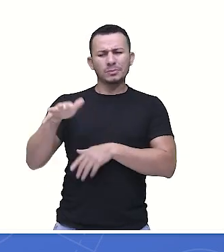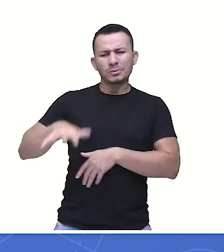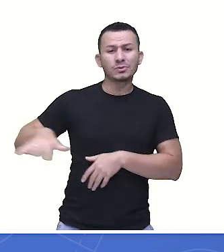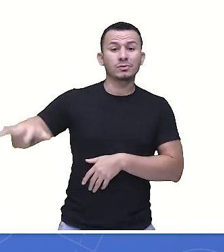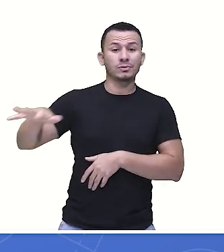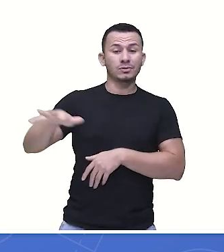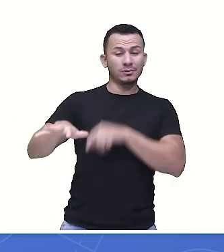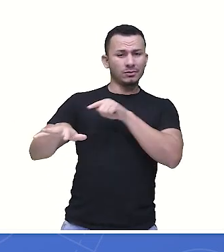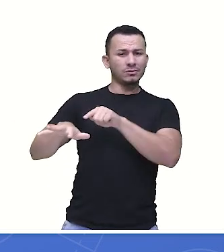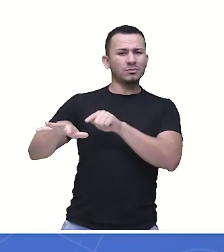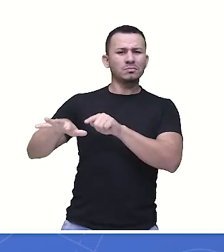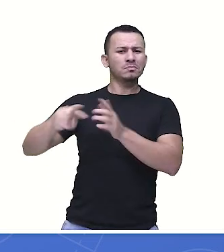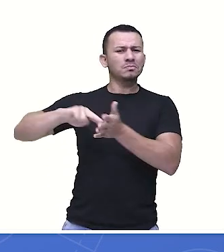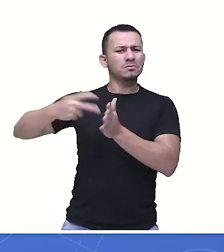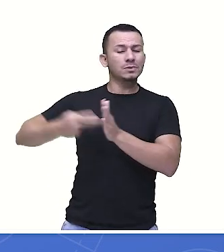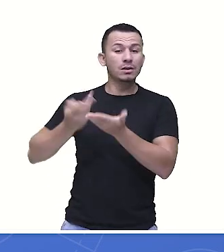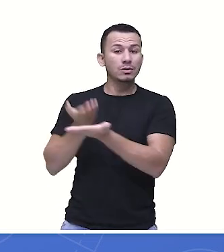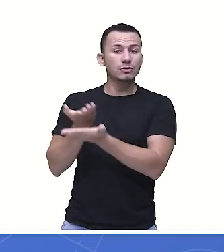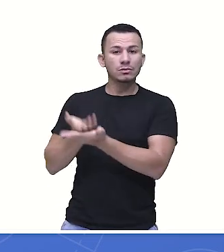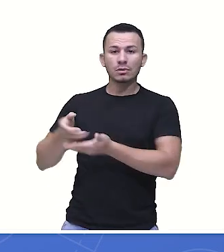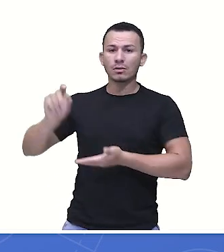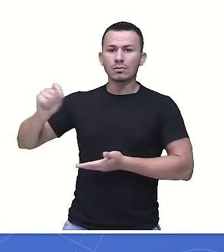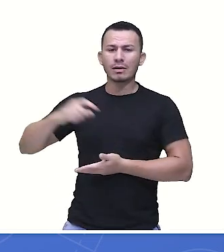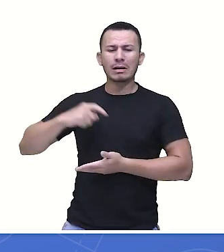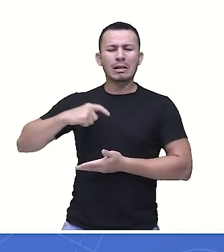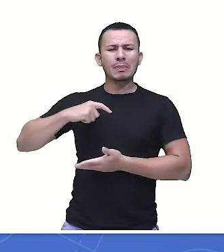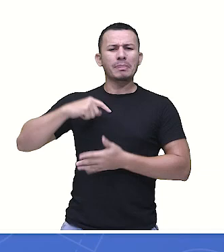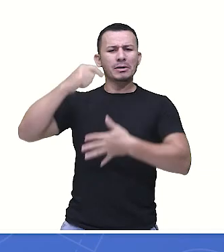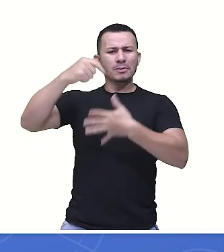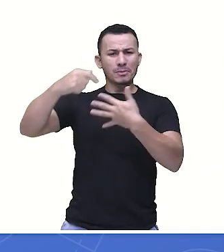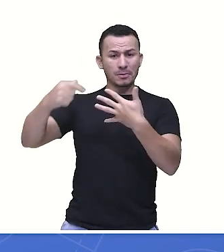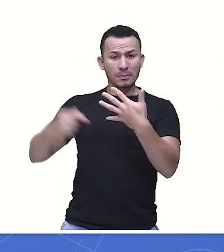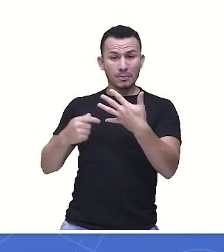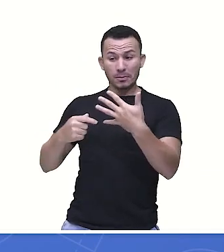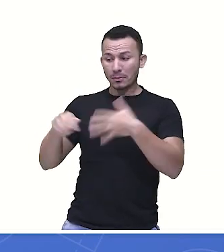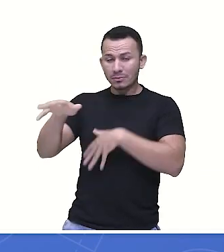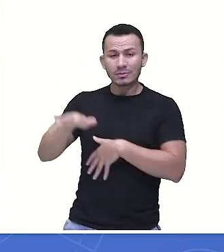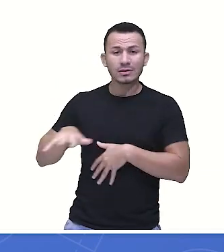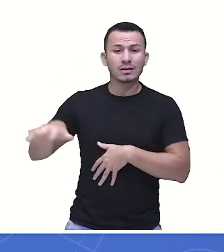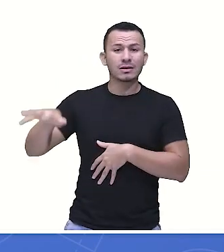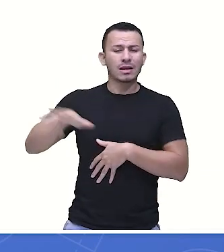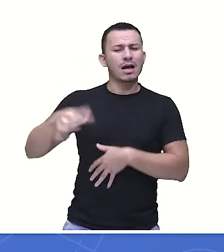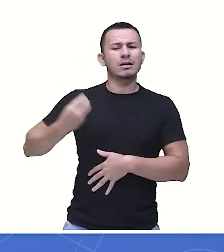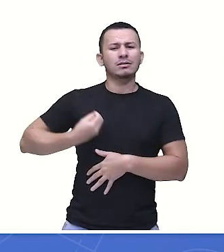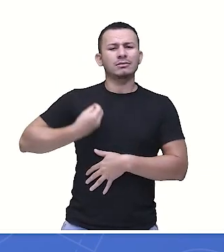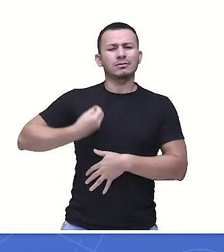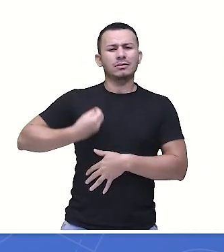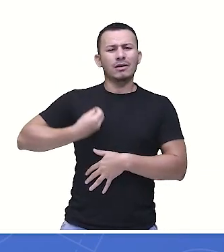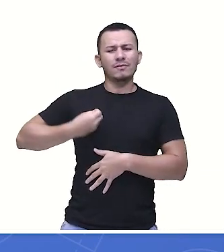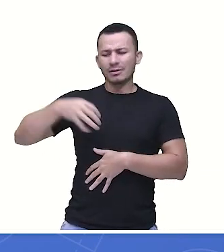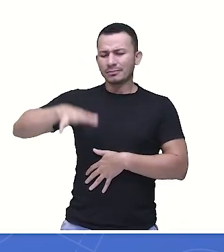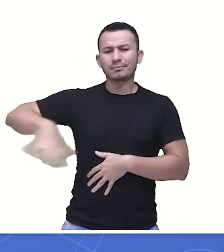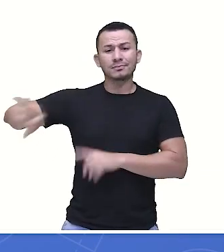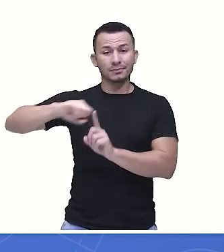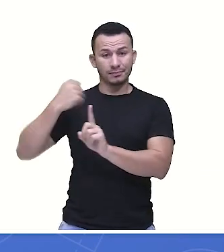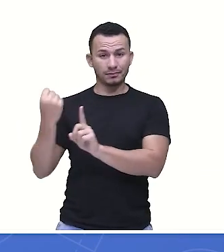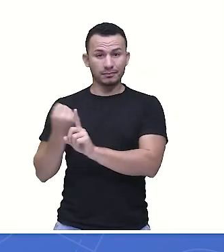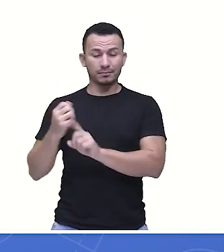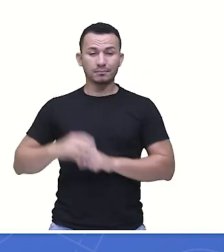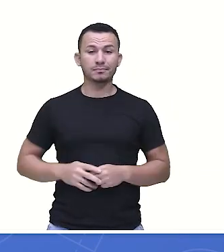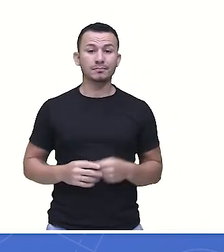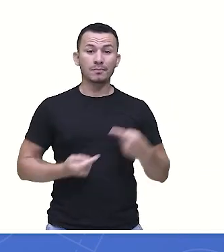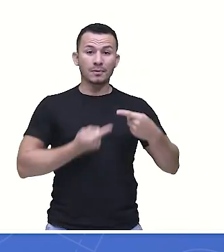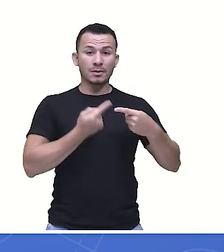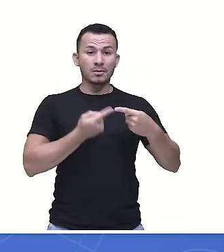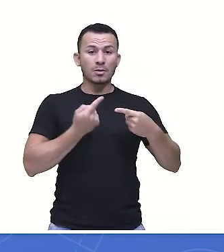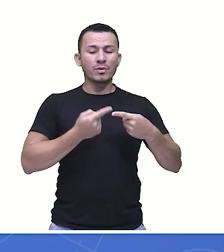A sociologia geral, né, ela estuda vários aspectos, vários campos da vida social. E um deles é a sociologia